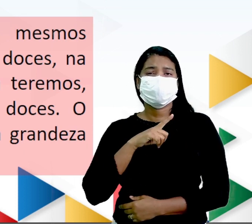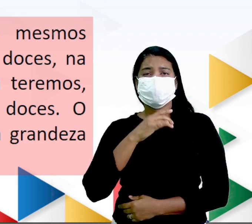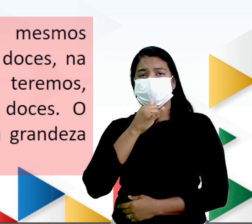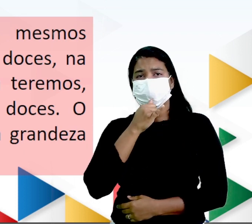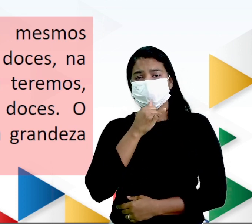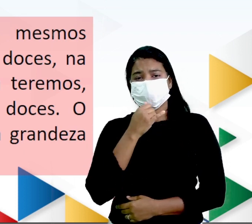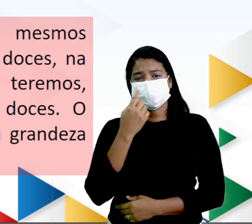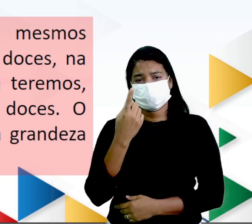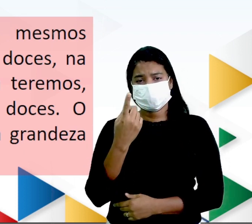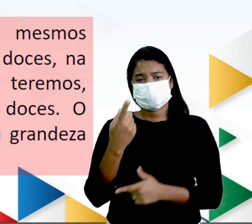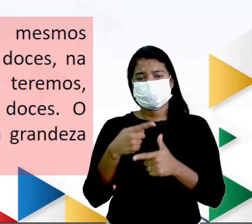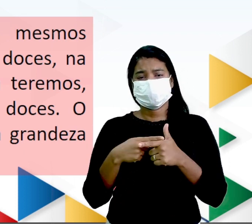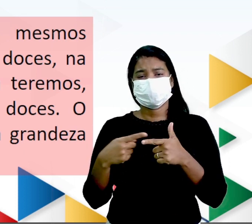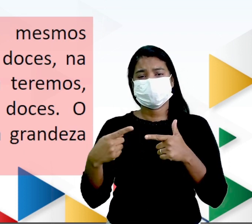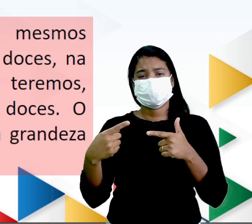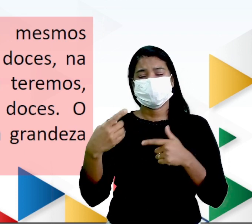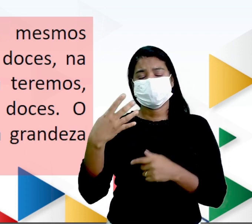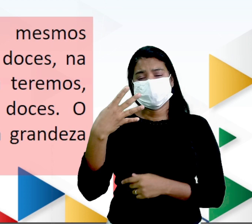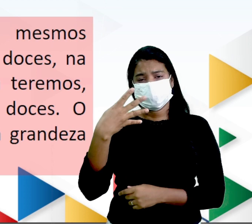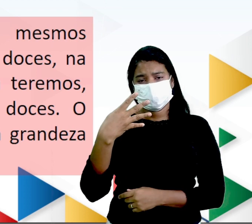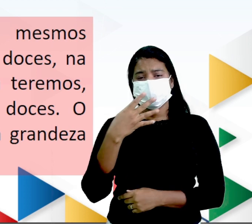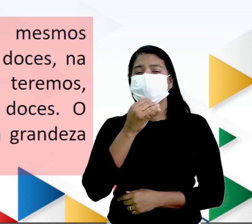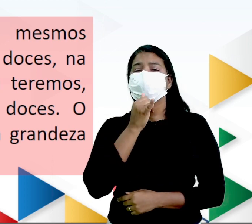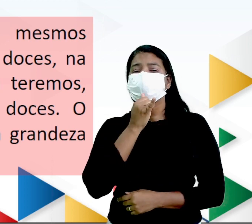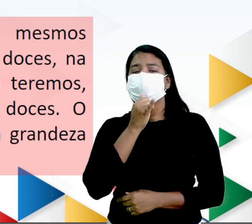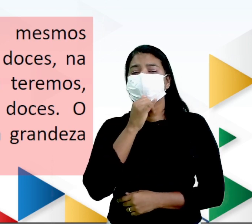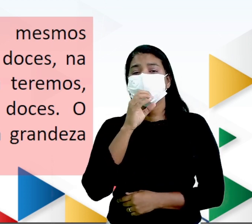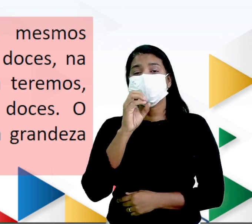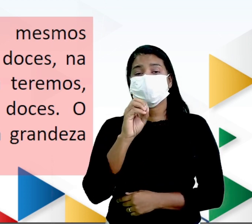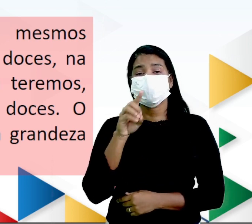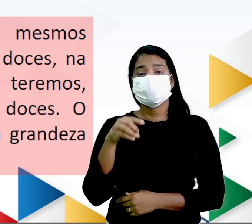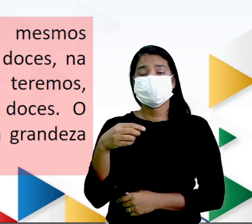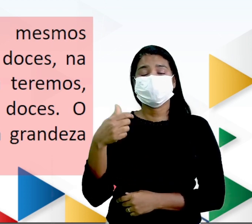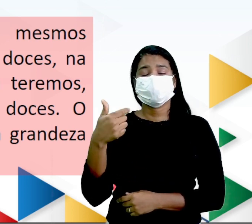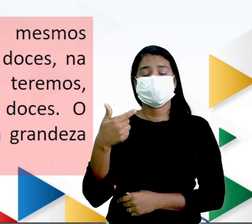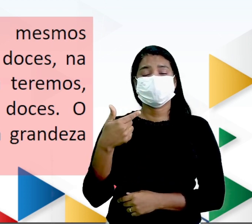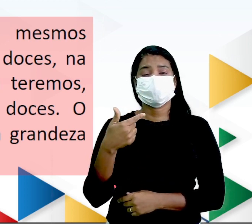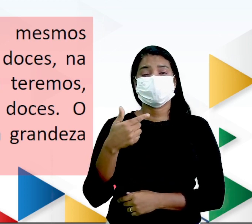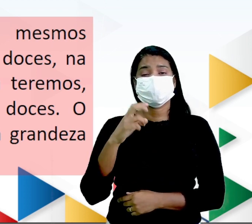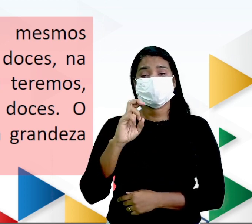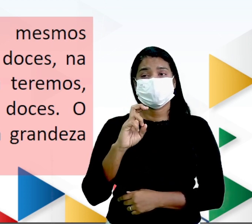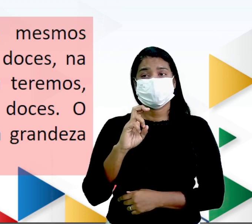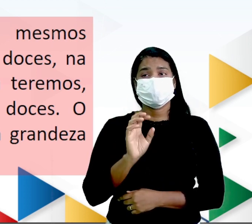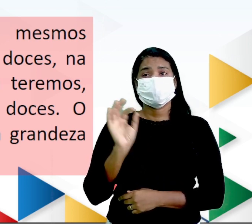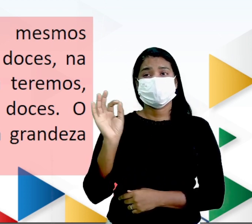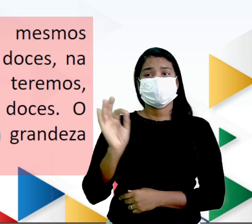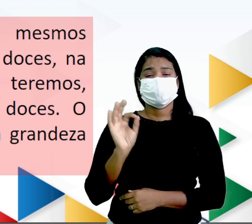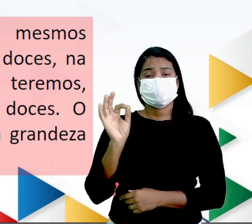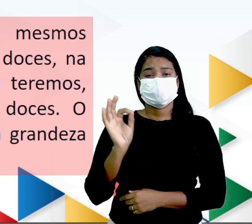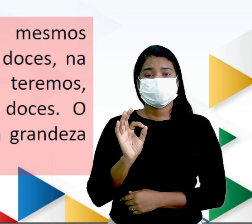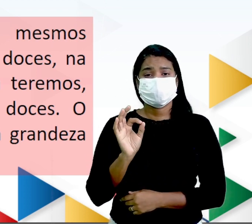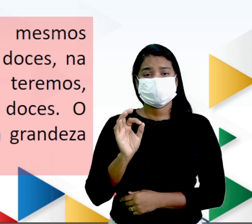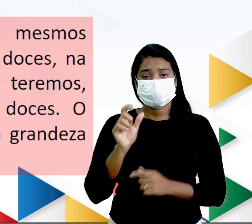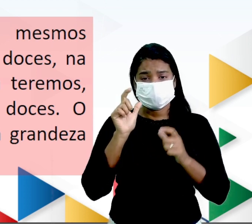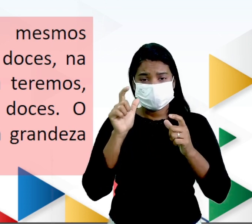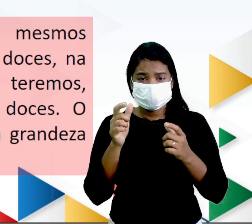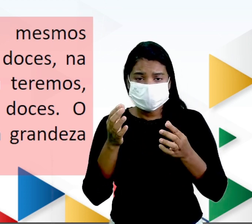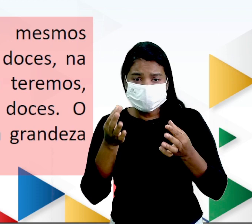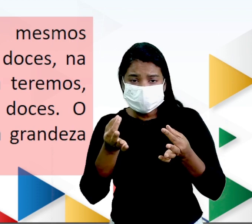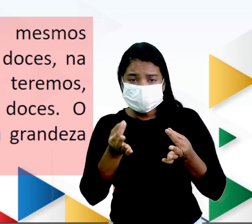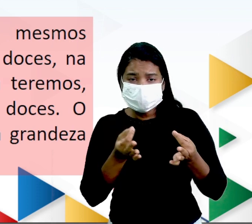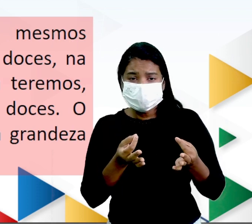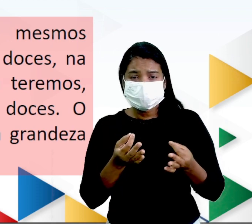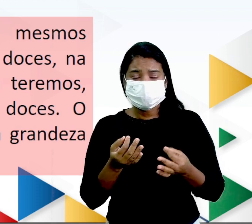1 dividido por 4, por exemplo, que aí eu teria 0,25, aí a taxa é muito interessante que ela é